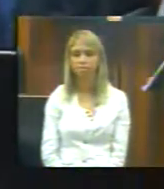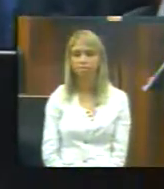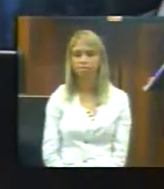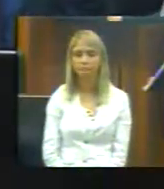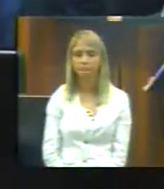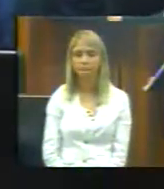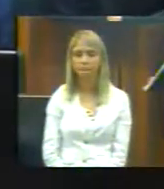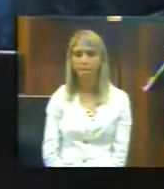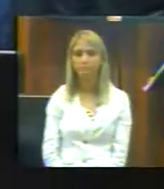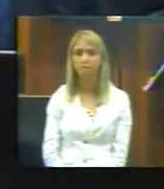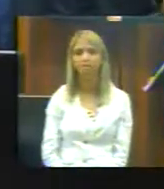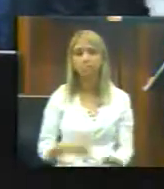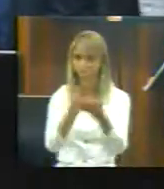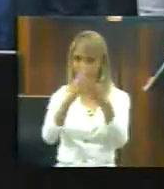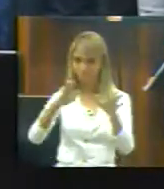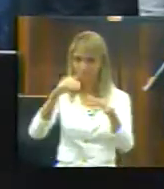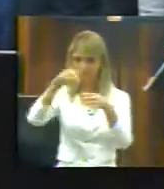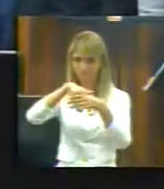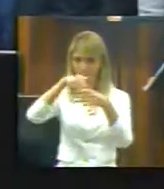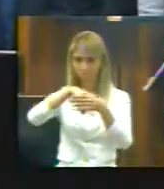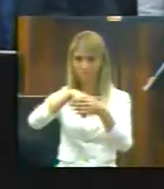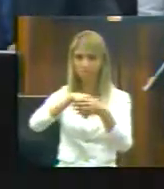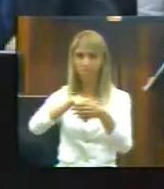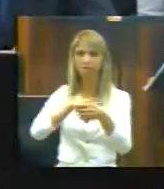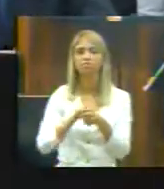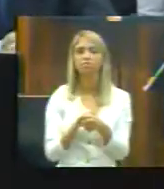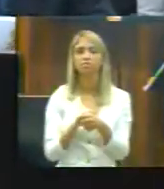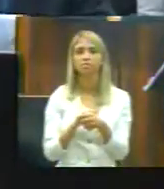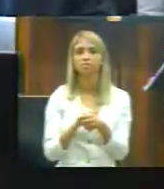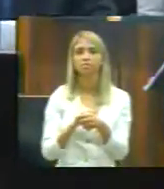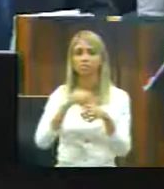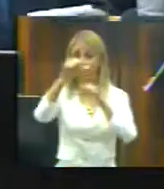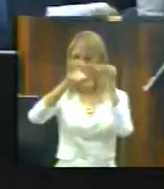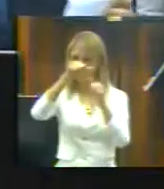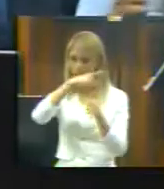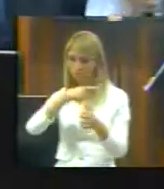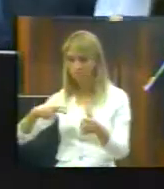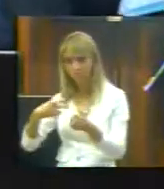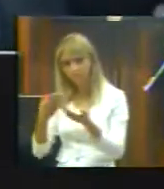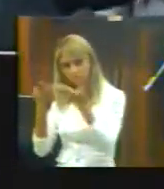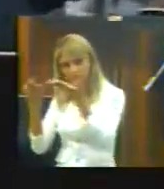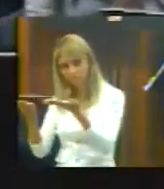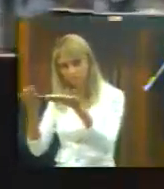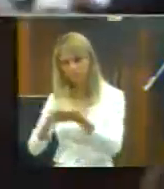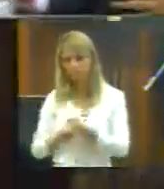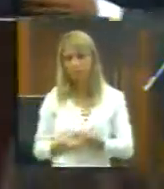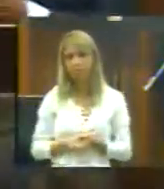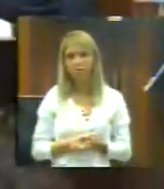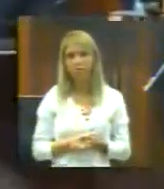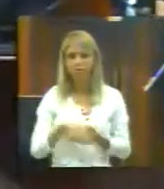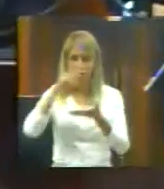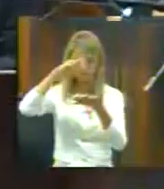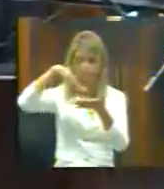Então, encerrada a votação, a palavra para o então presidente Samir Emanuel.